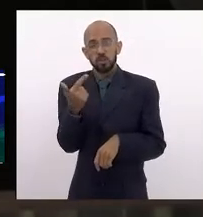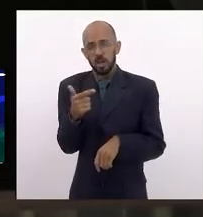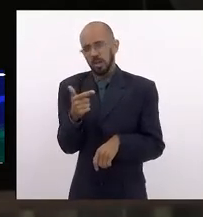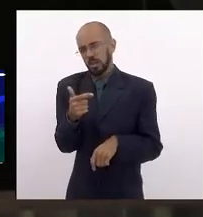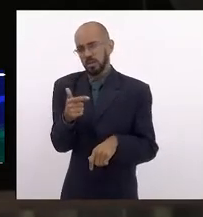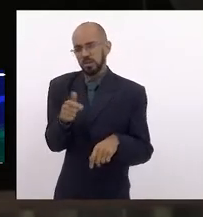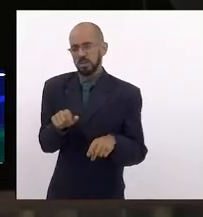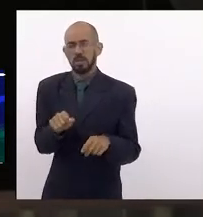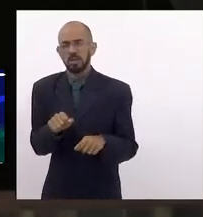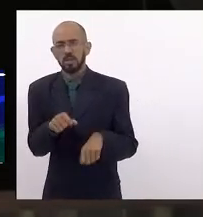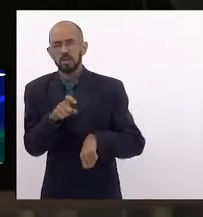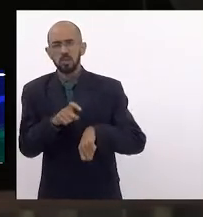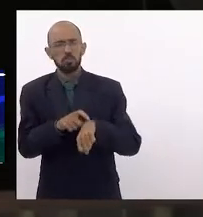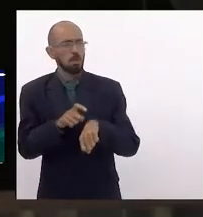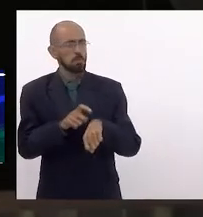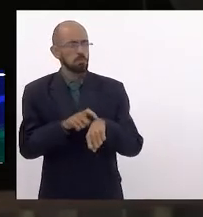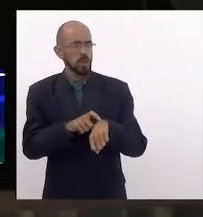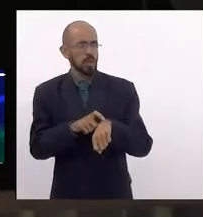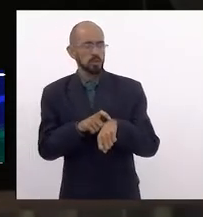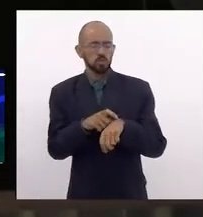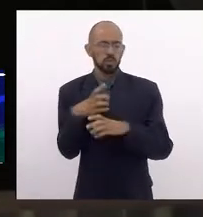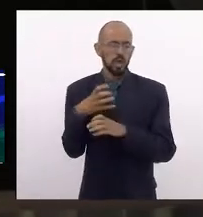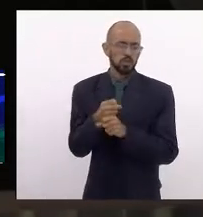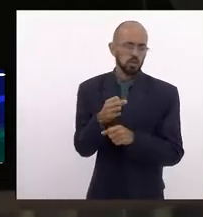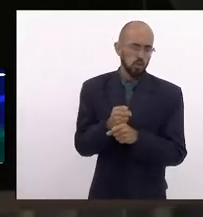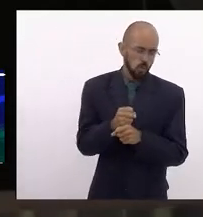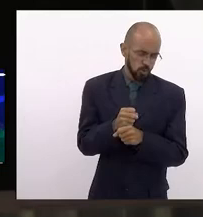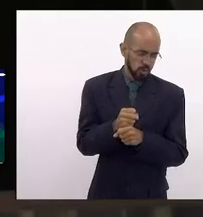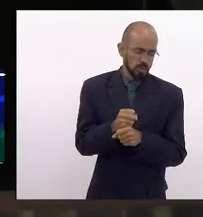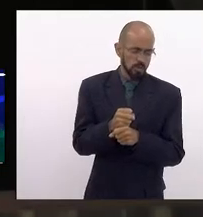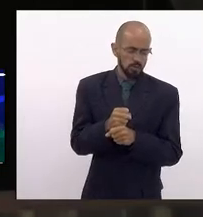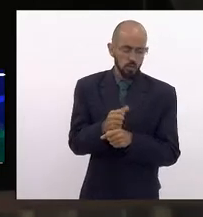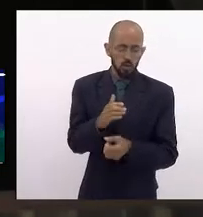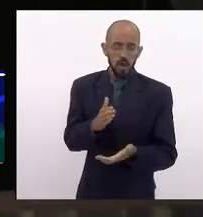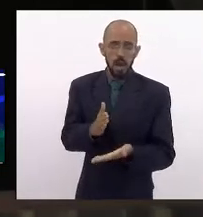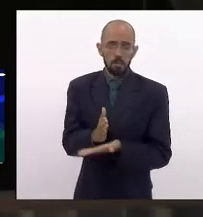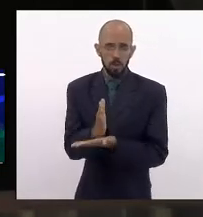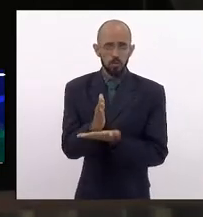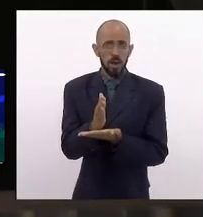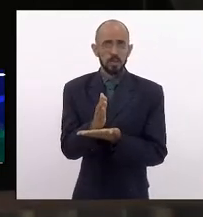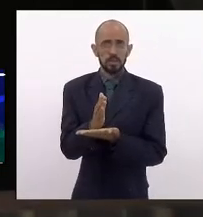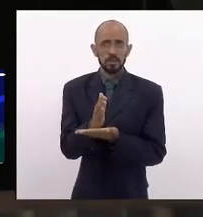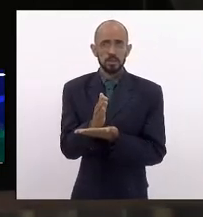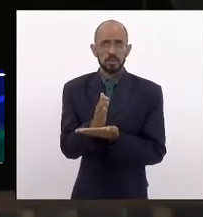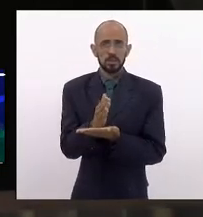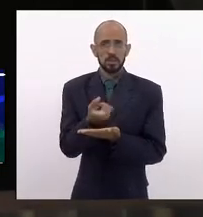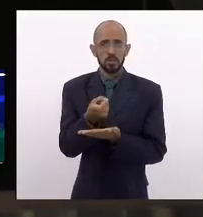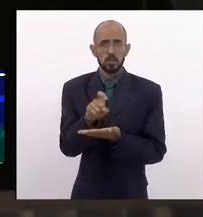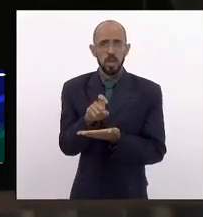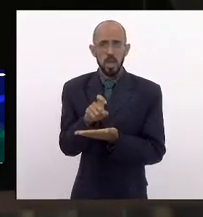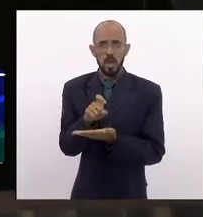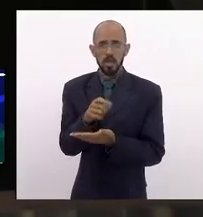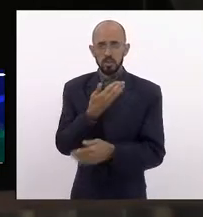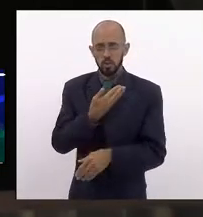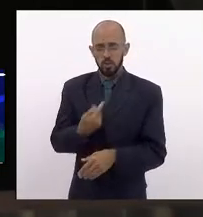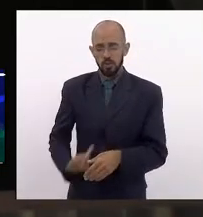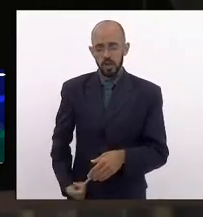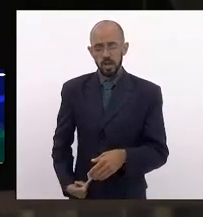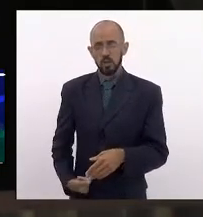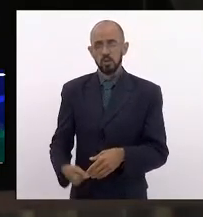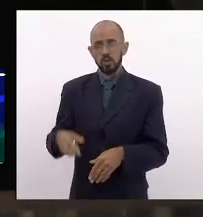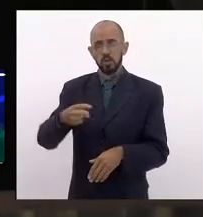no momento O que as contas forem aprovadas que o ex-governador